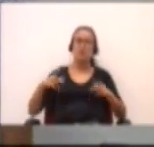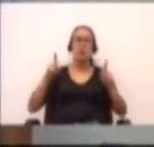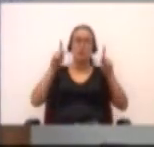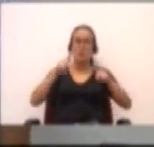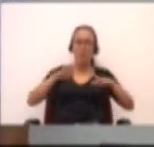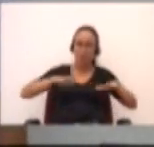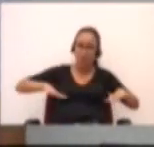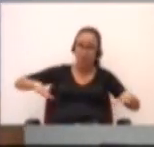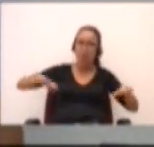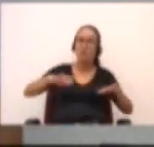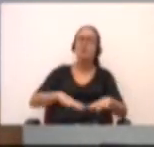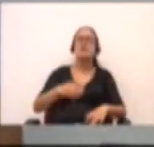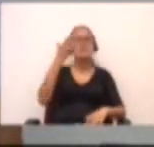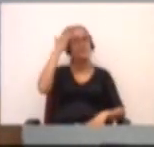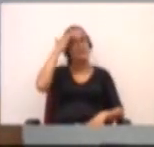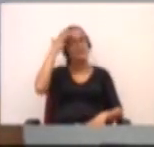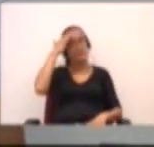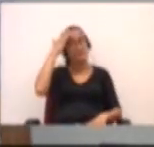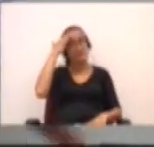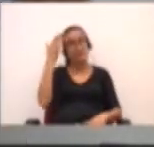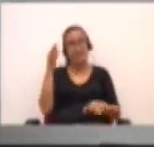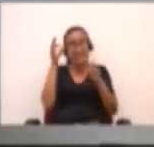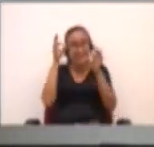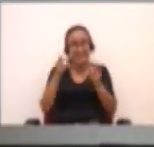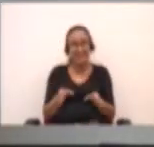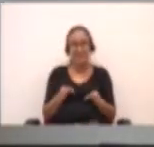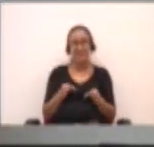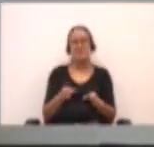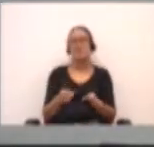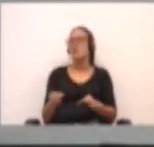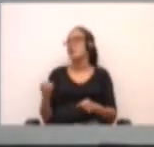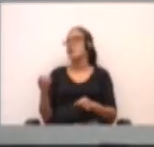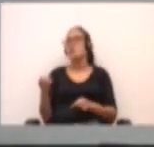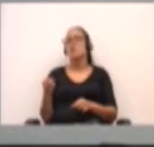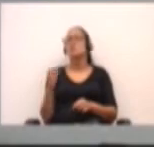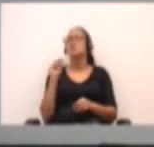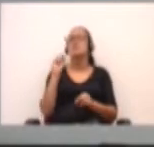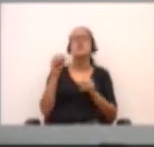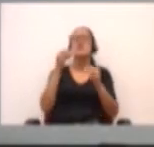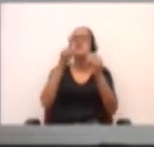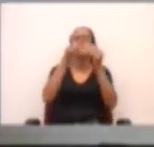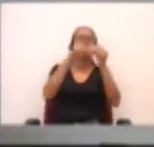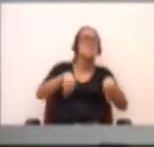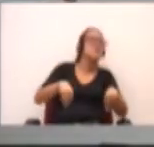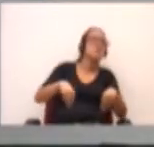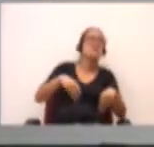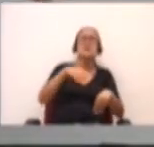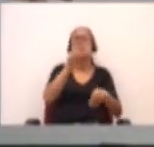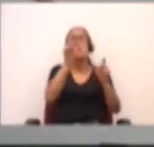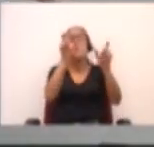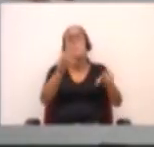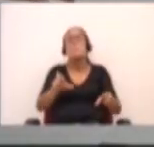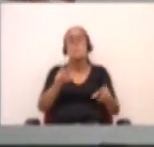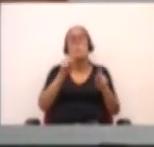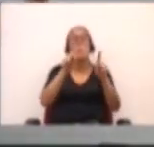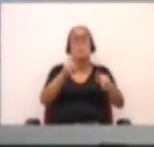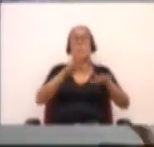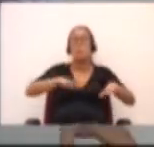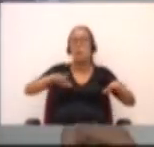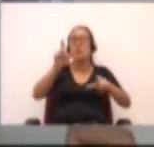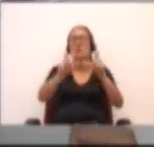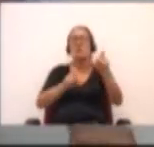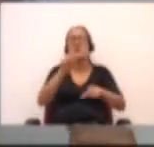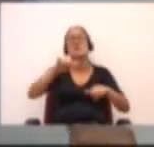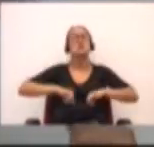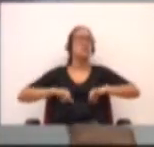Pode concluir, por favor. E saber quais são os prejuízos, tá, que a população vai ter nisso aí.